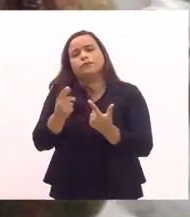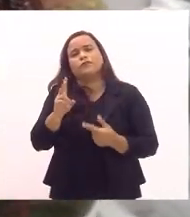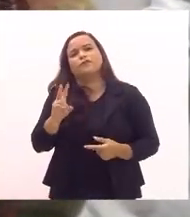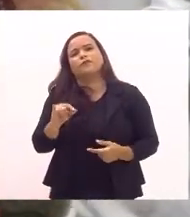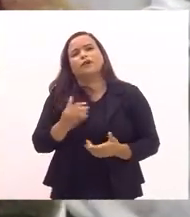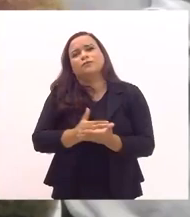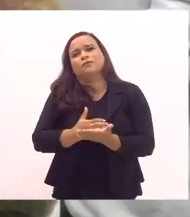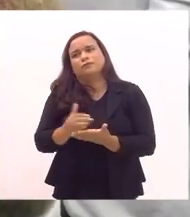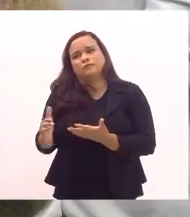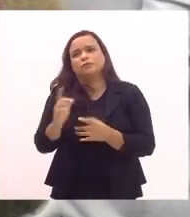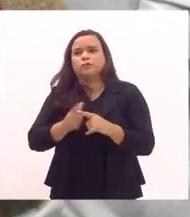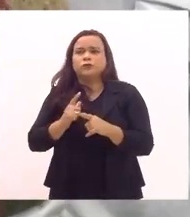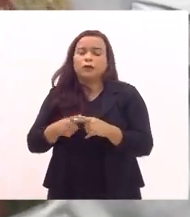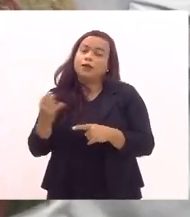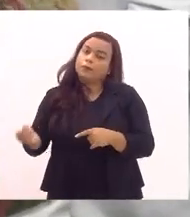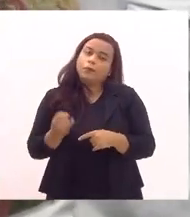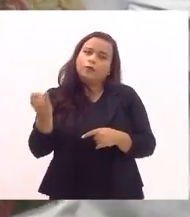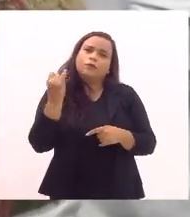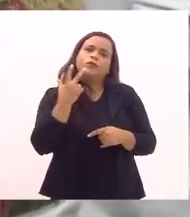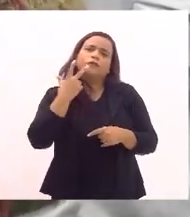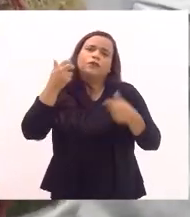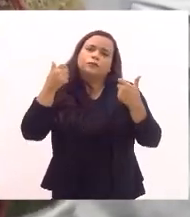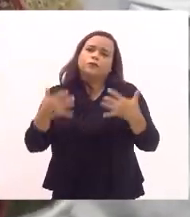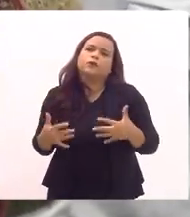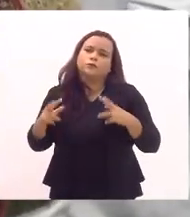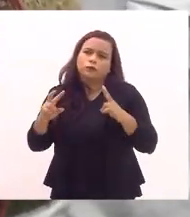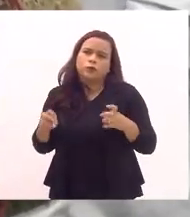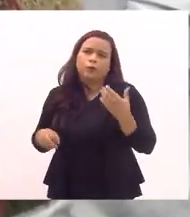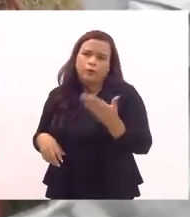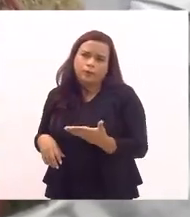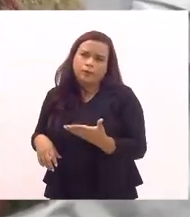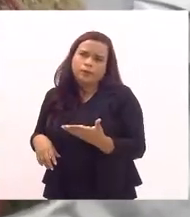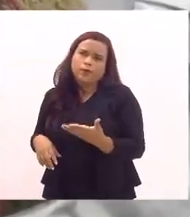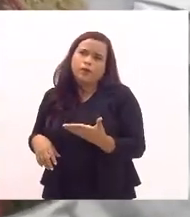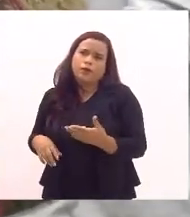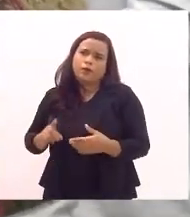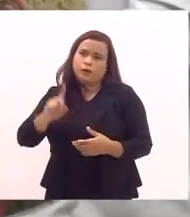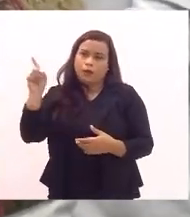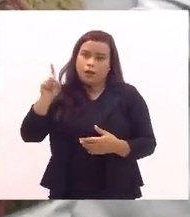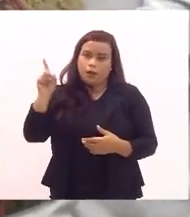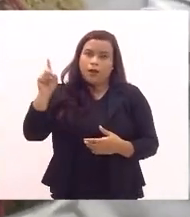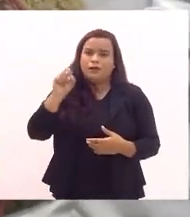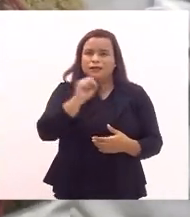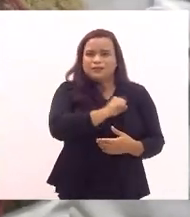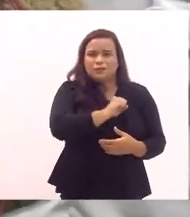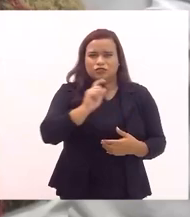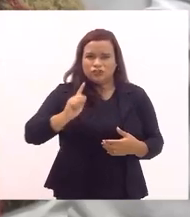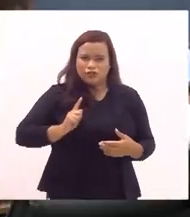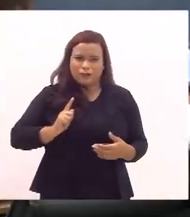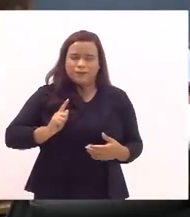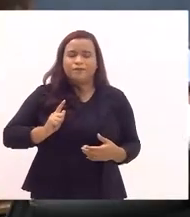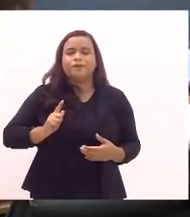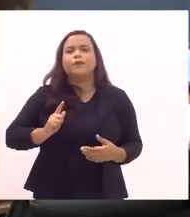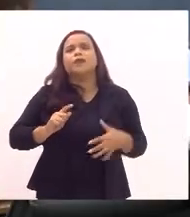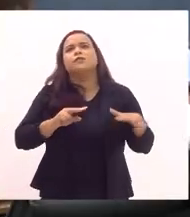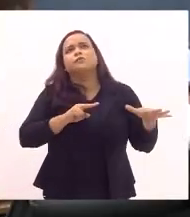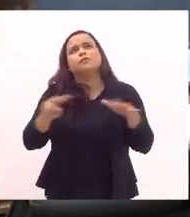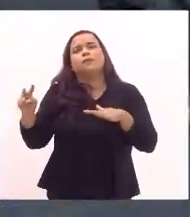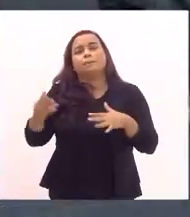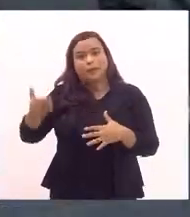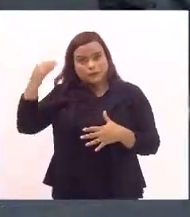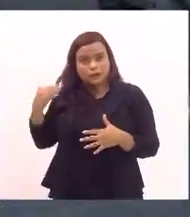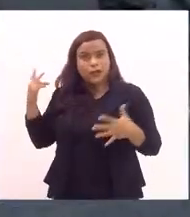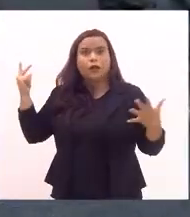porque é necessário a gente falar presidente que lá em São Gonçalo esta semana semana